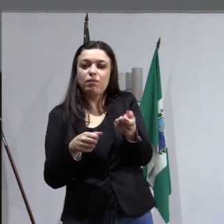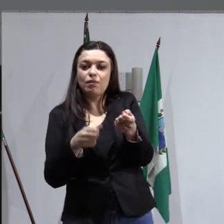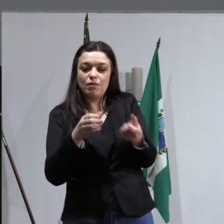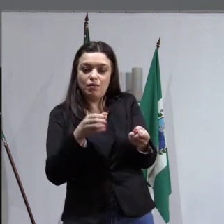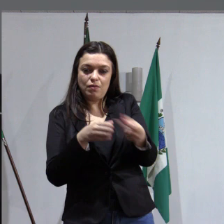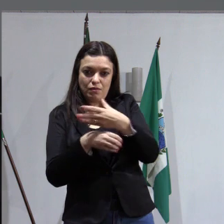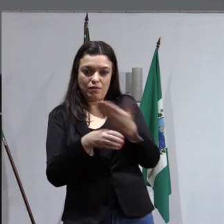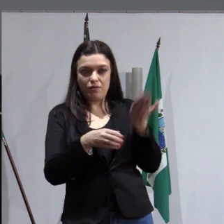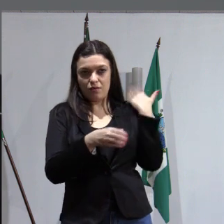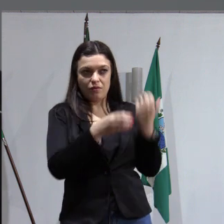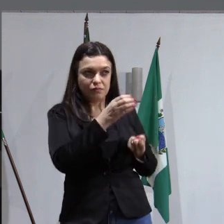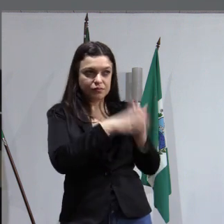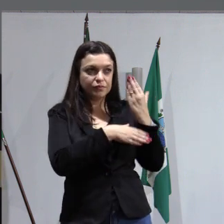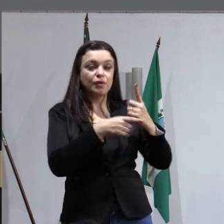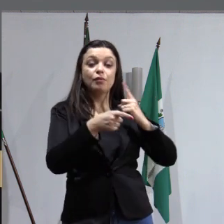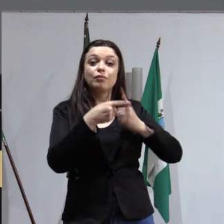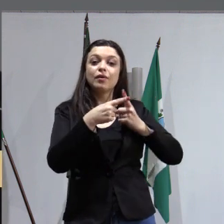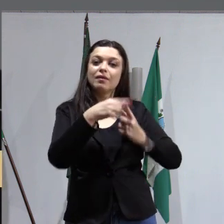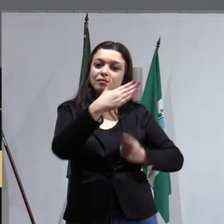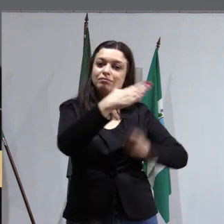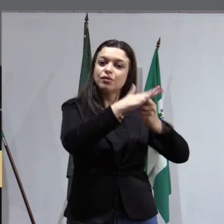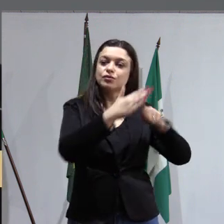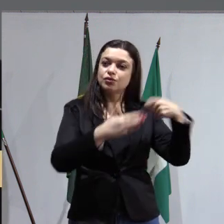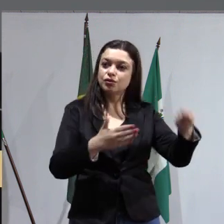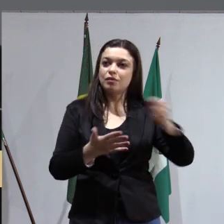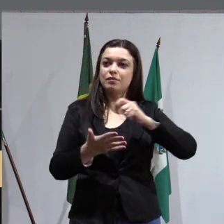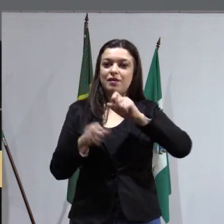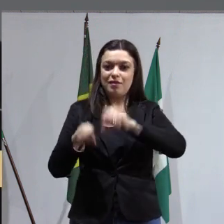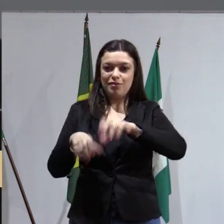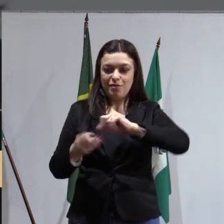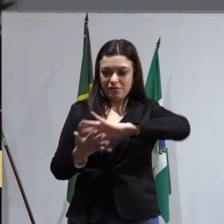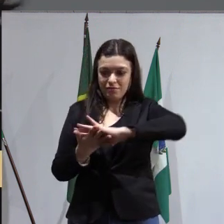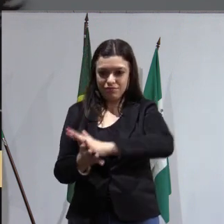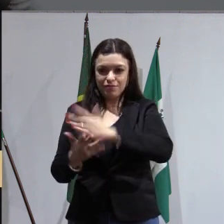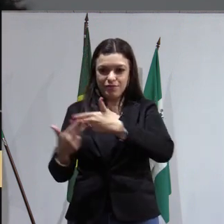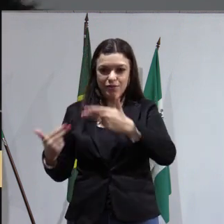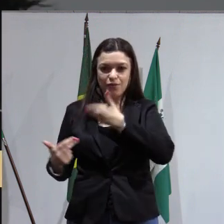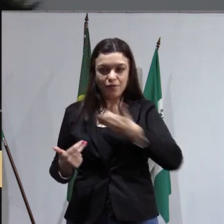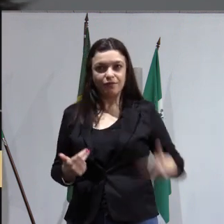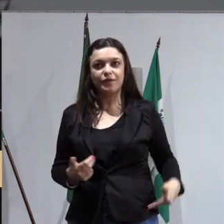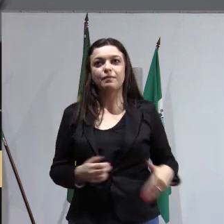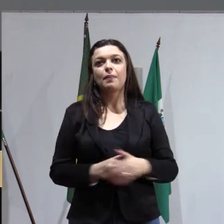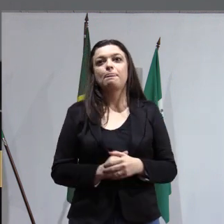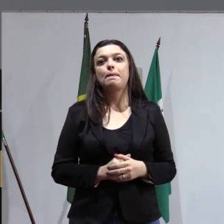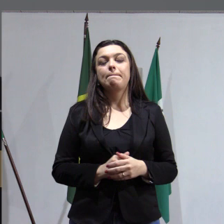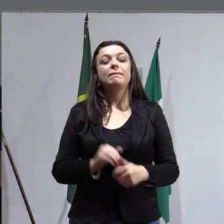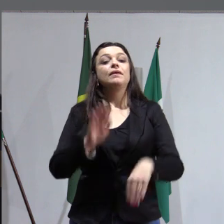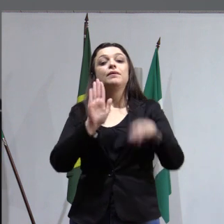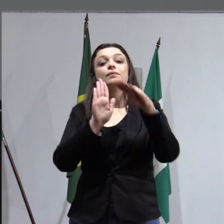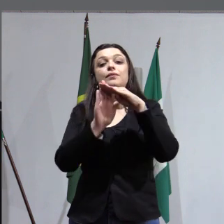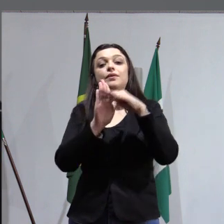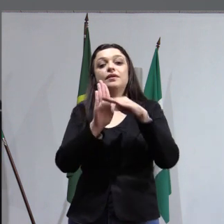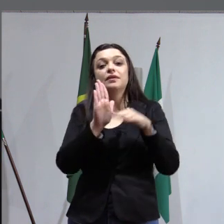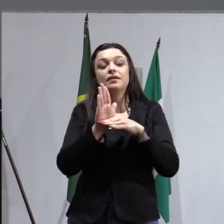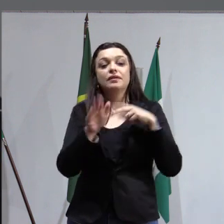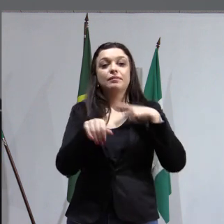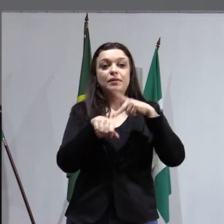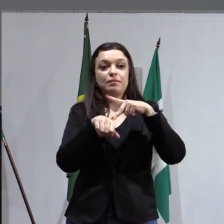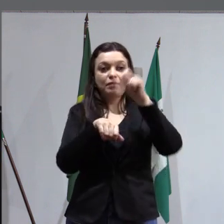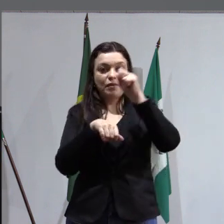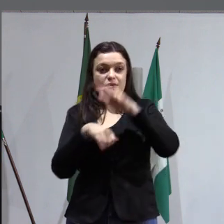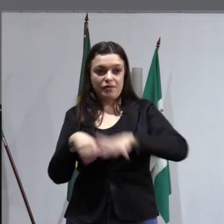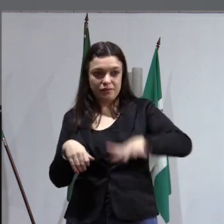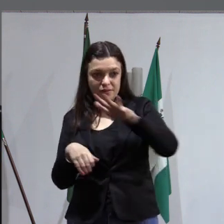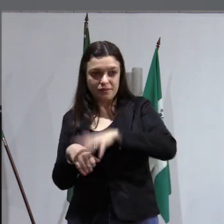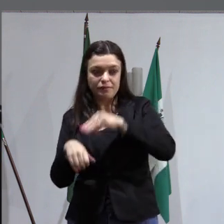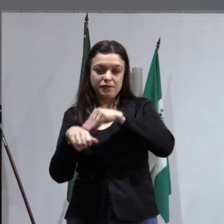aos ataques que vem sendo feito à educação. Bom, os programas de pós-graduação, as universidades públicas, de